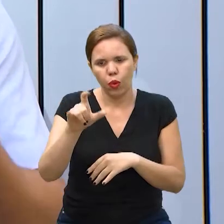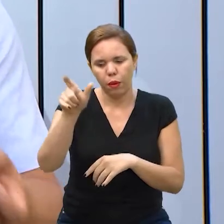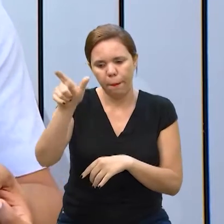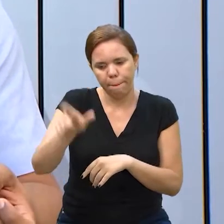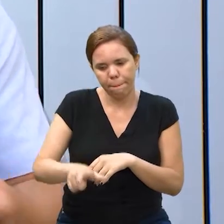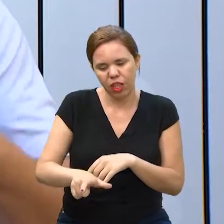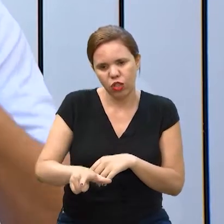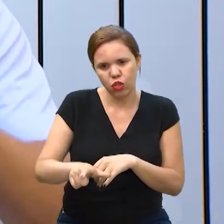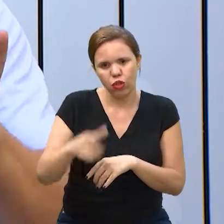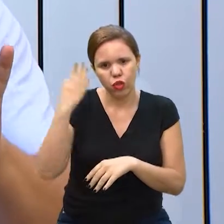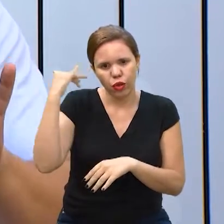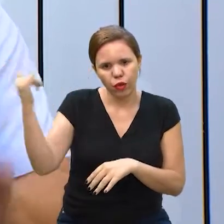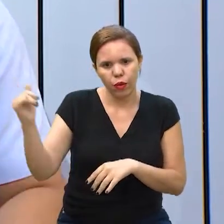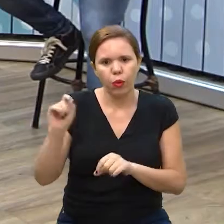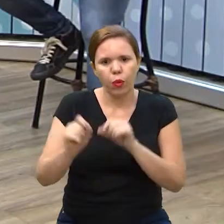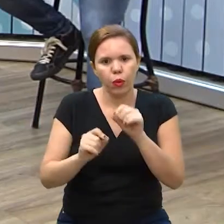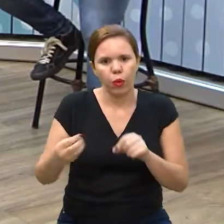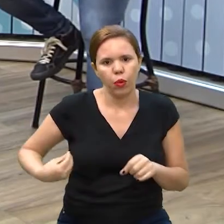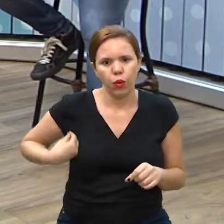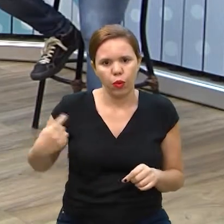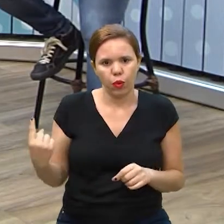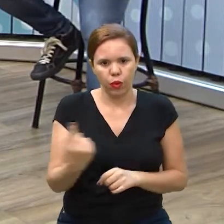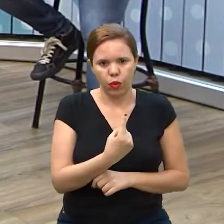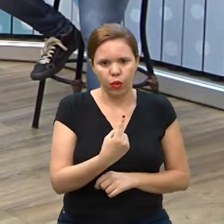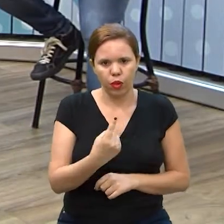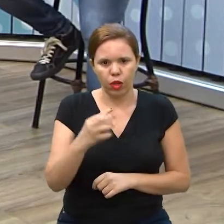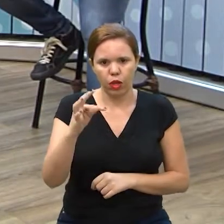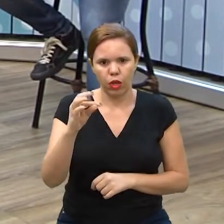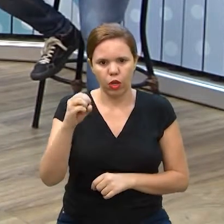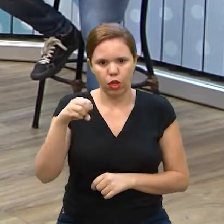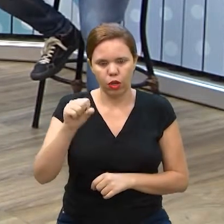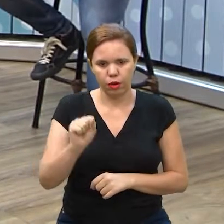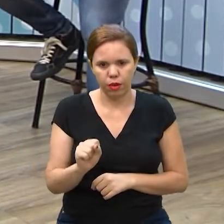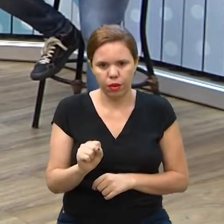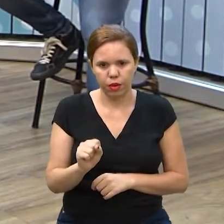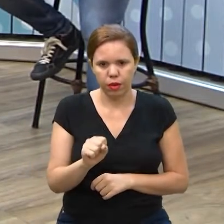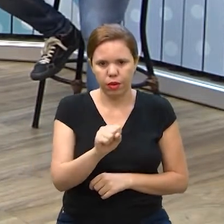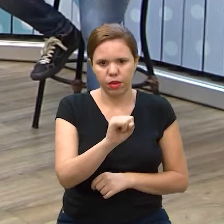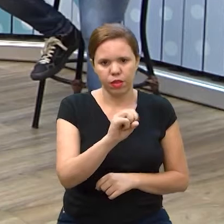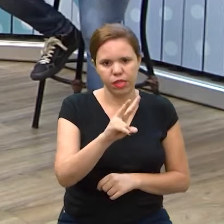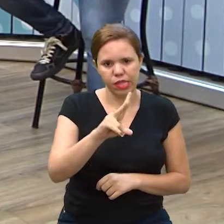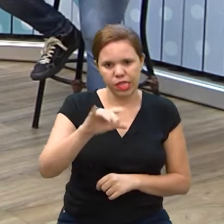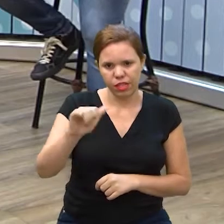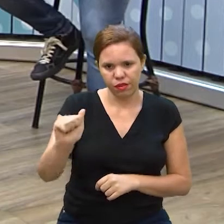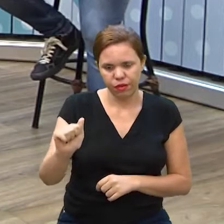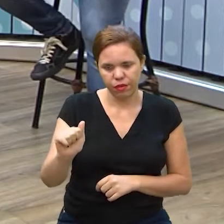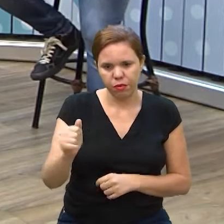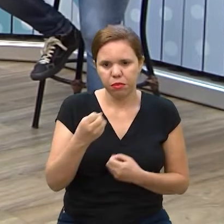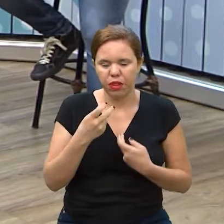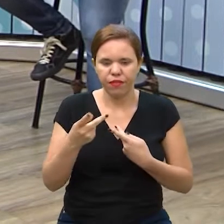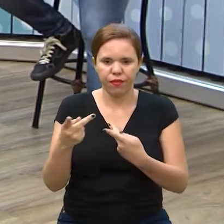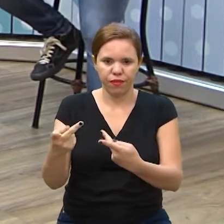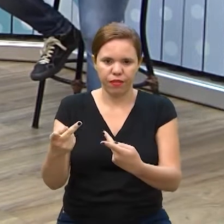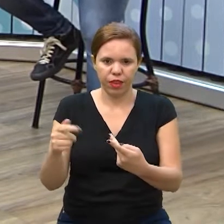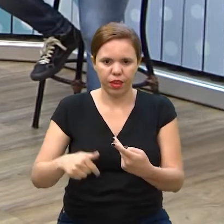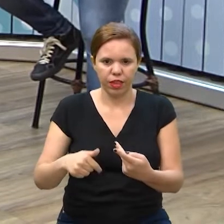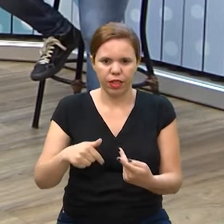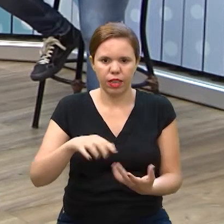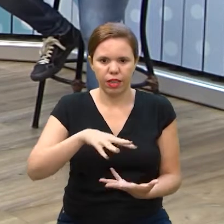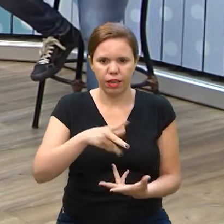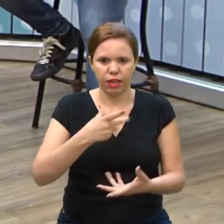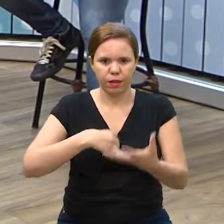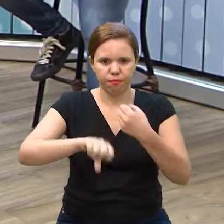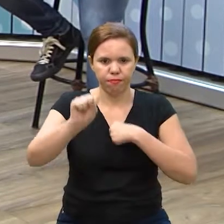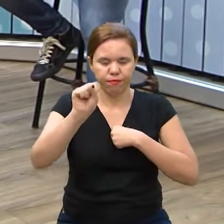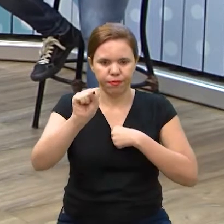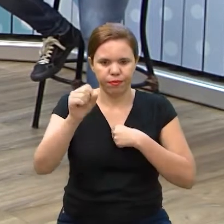youtuber, podcaster e assim vai. Quem tá aqui comigo é o Tomás, também a Silvia. Gente, sejam bem-vindos ao